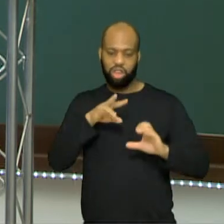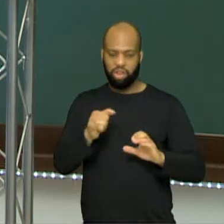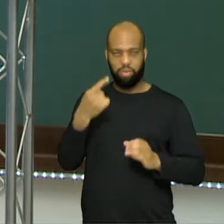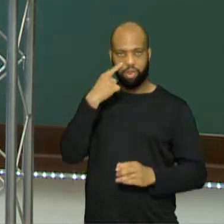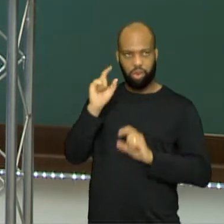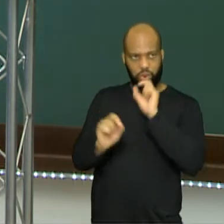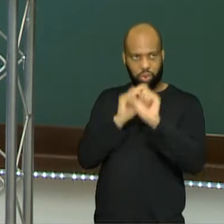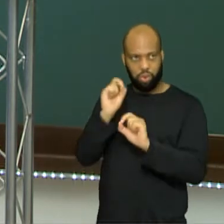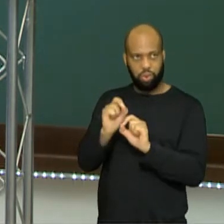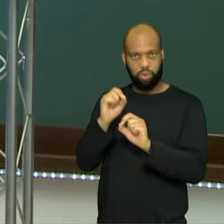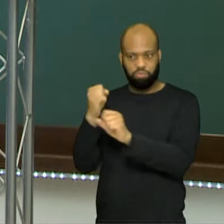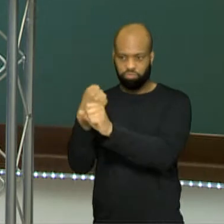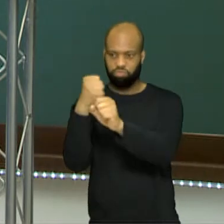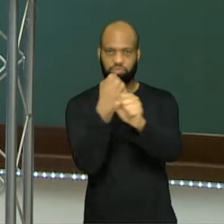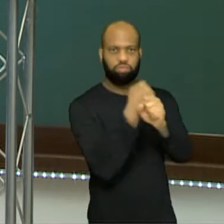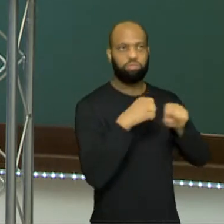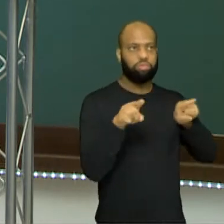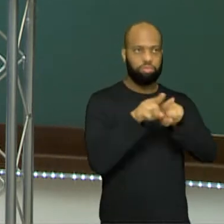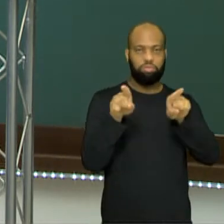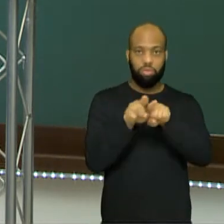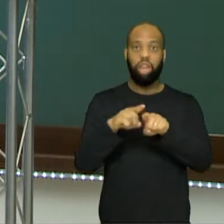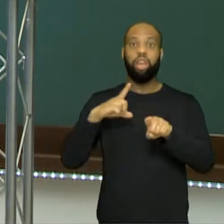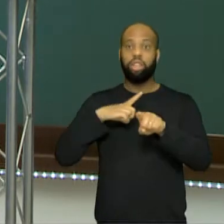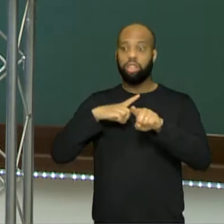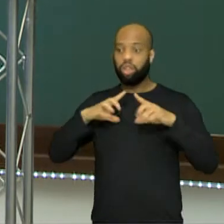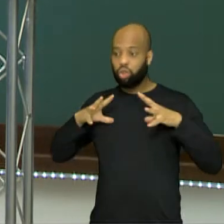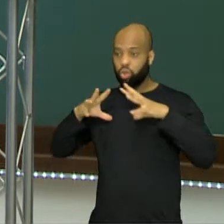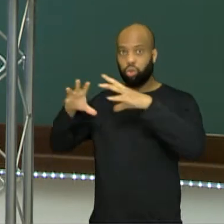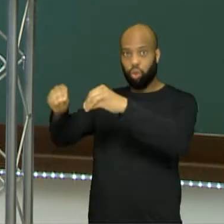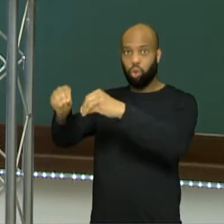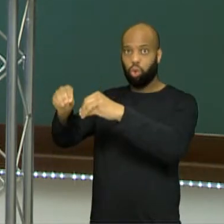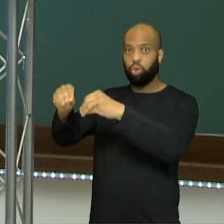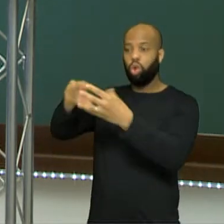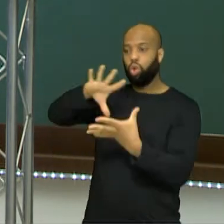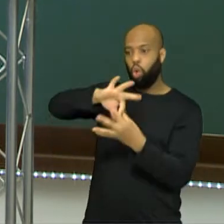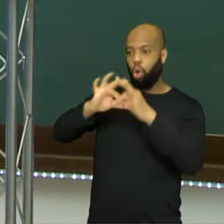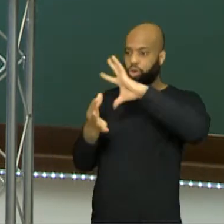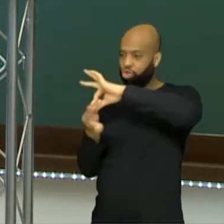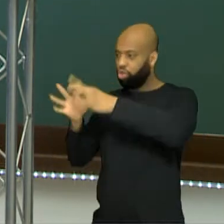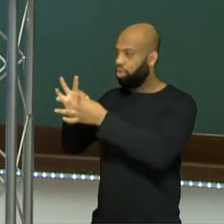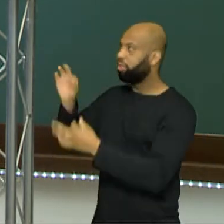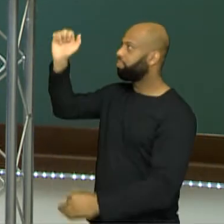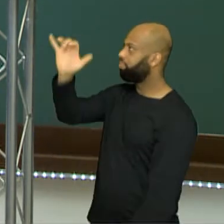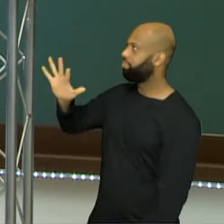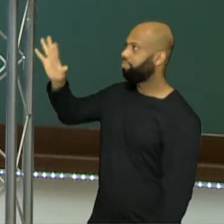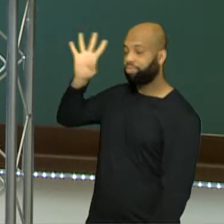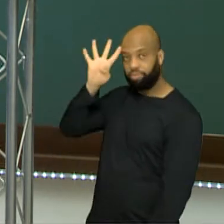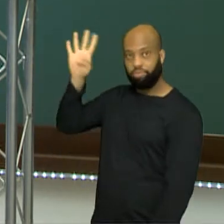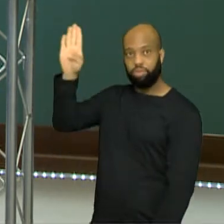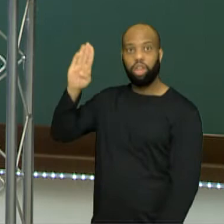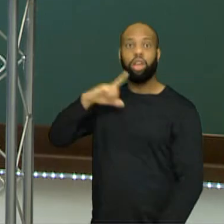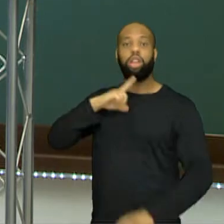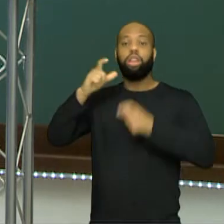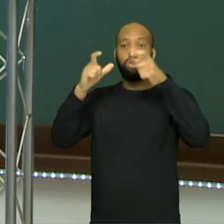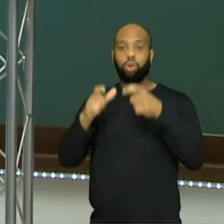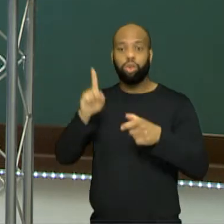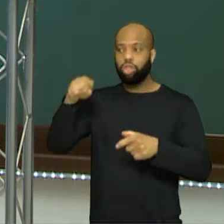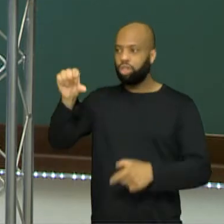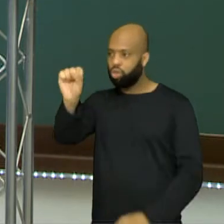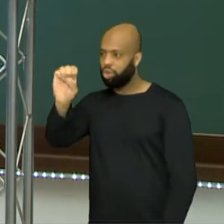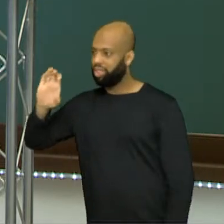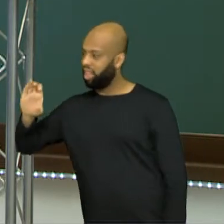potencial construtivo identificado em todo o continente asiático, principalmente no Sudeste, que deu